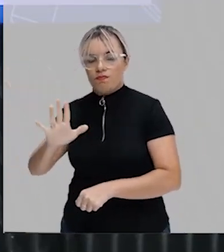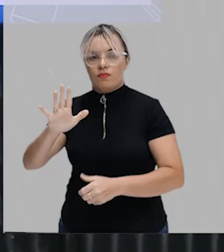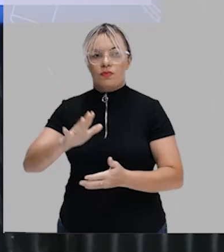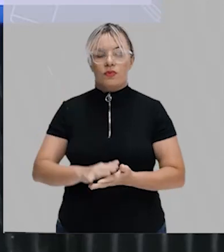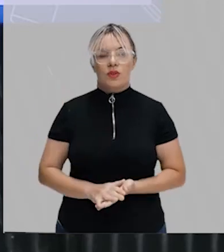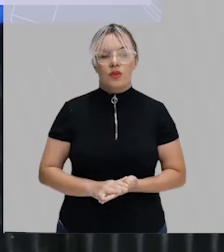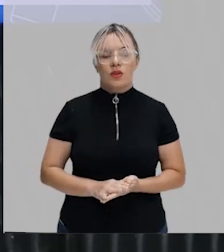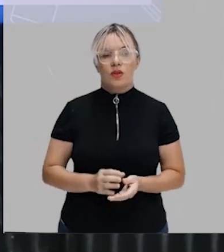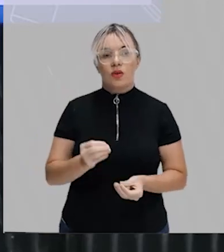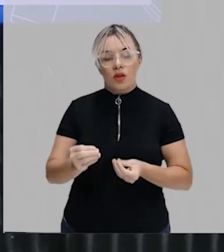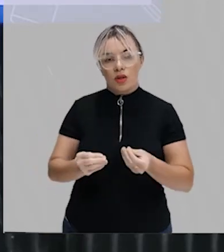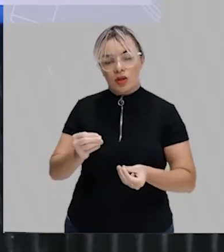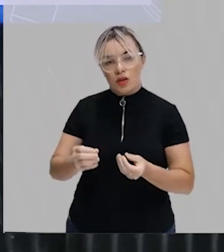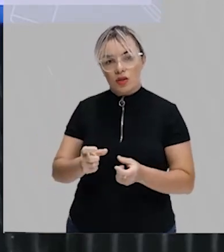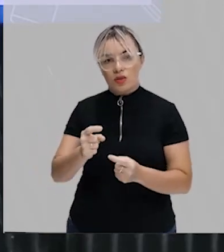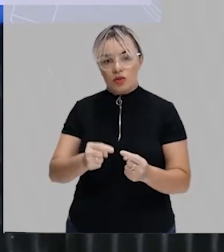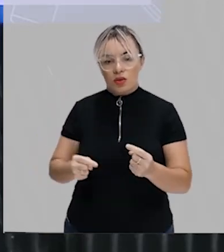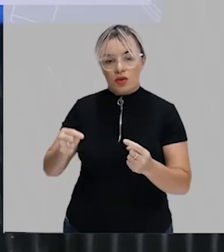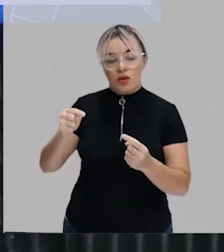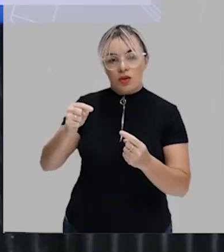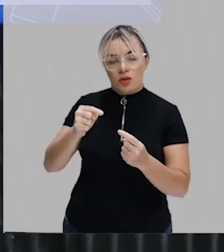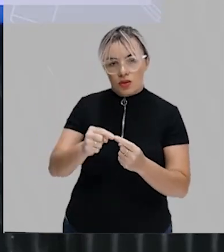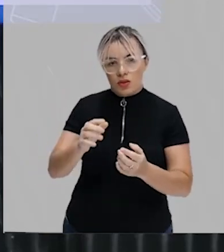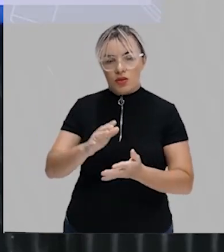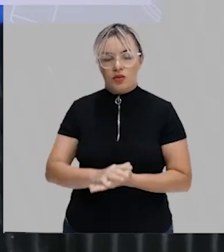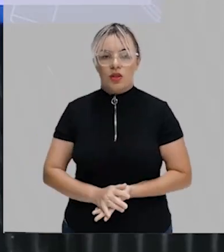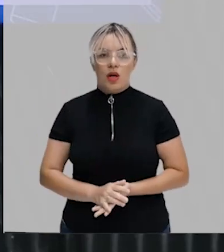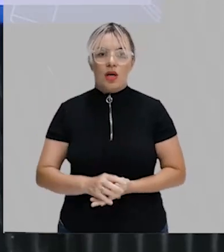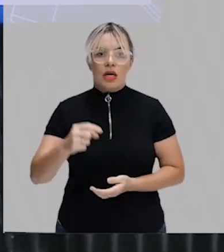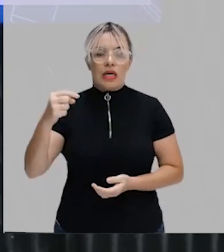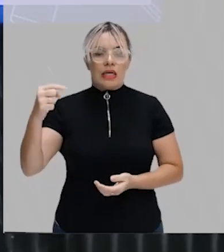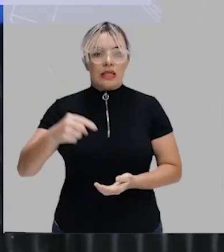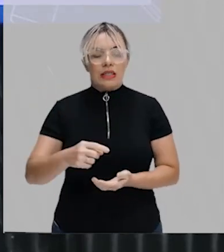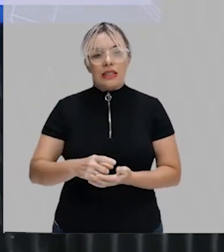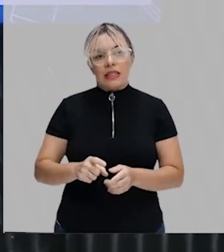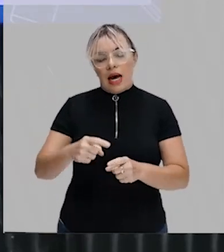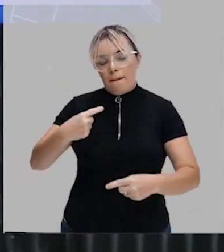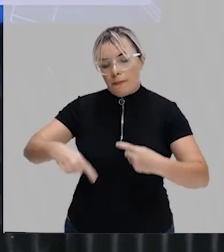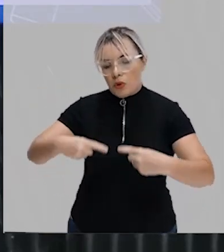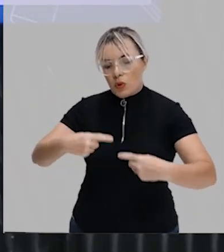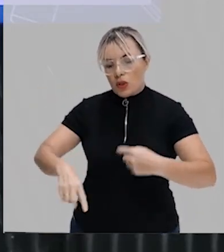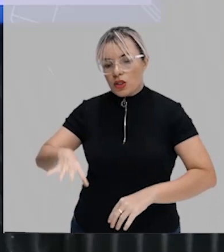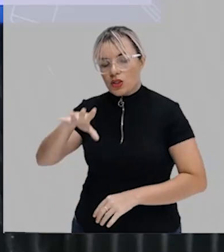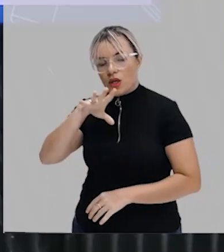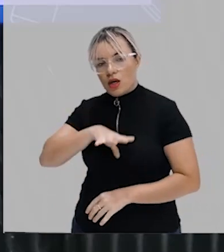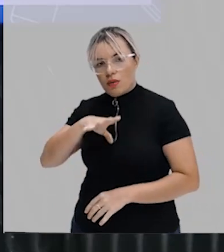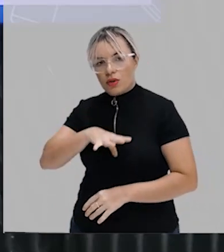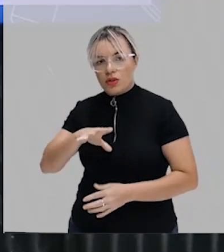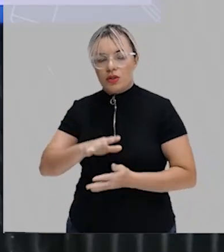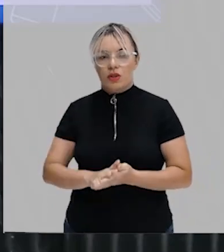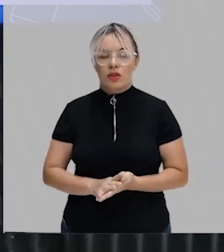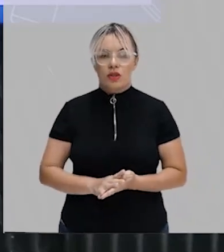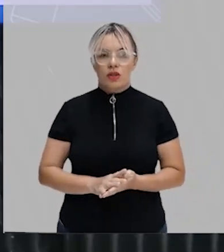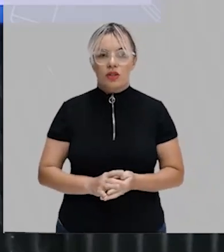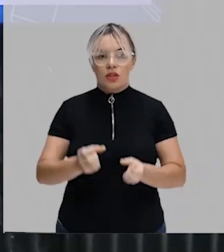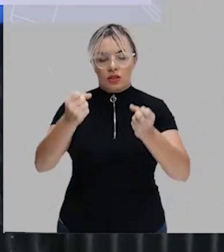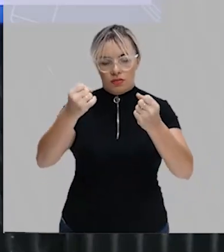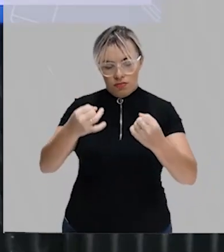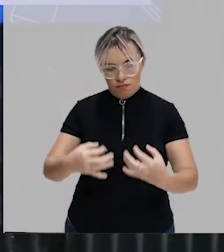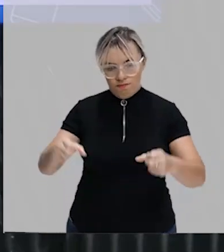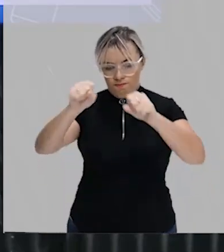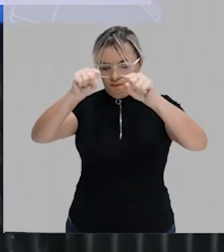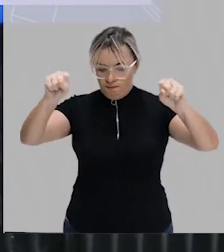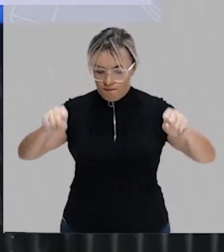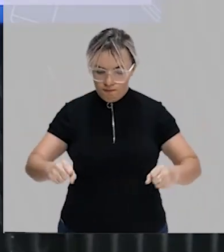econômica portuguesa, você está falando do mercantilismo, onde o Estado está ali intervindo na economia. Um Estado, inclusive,